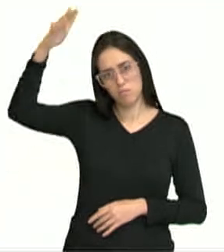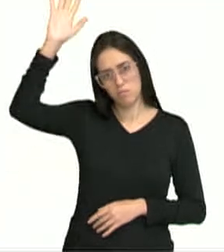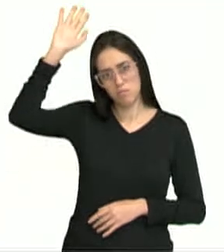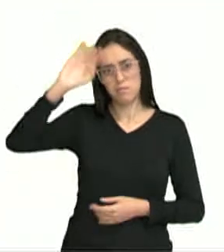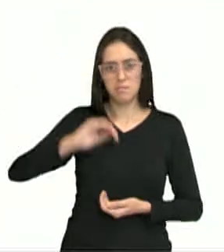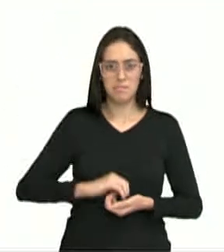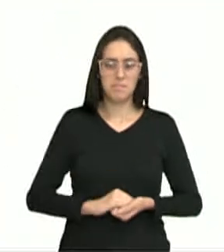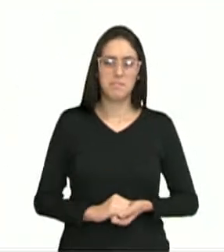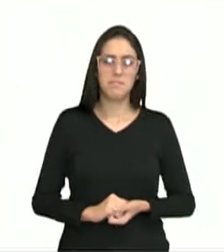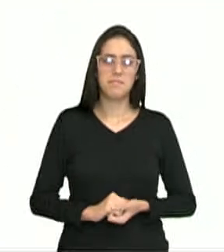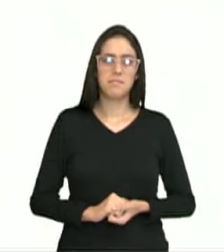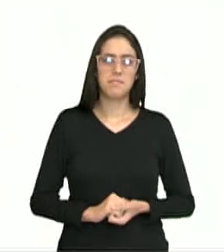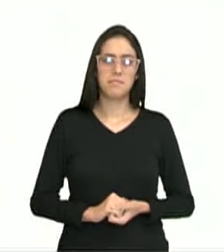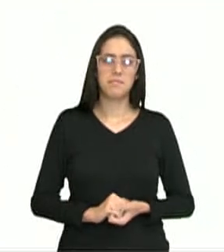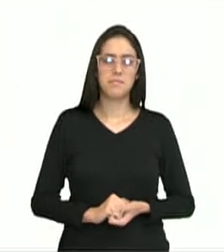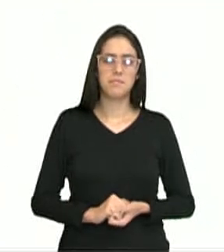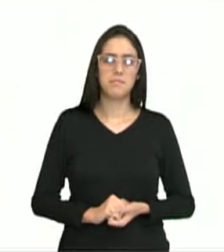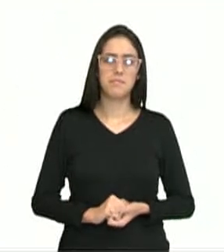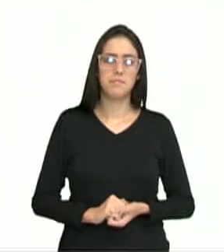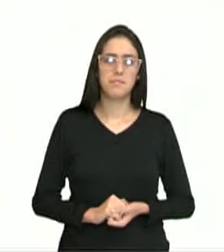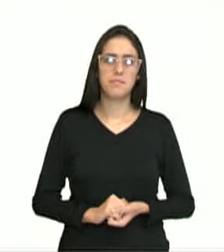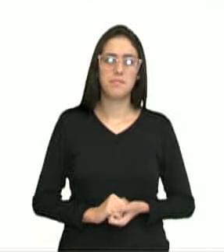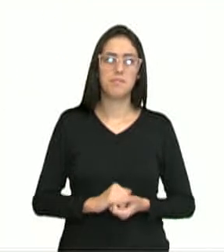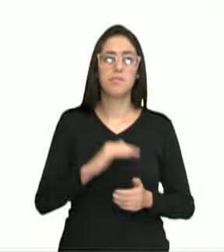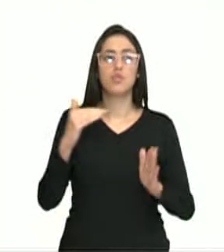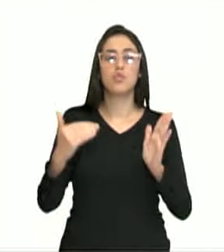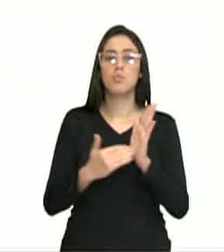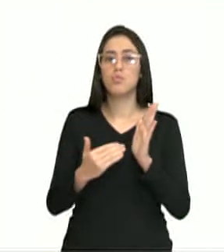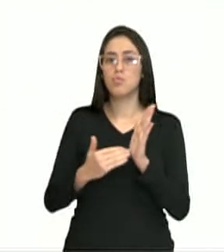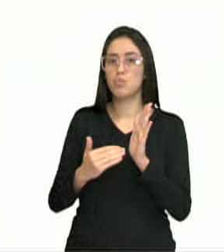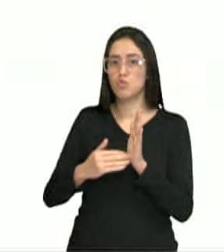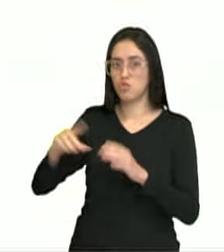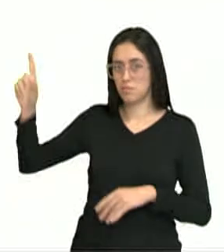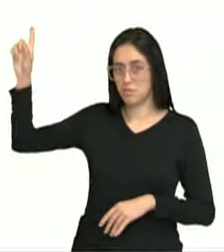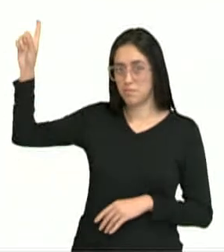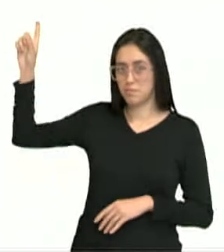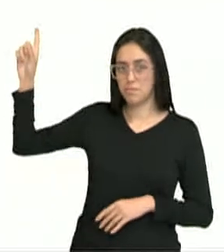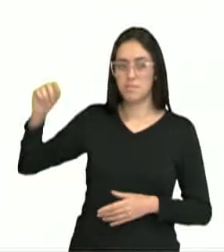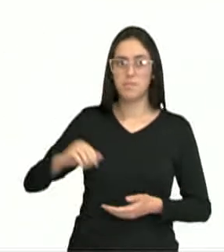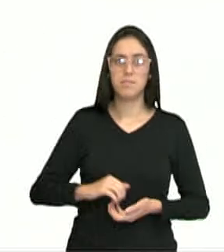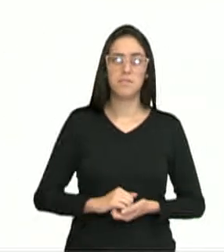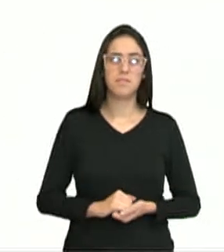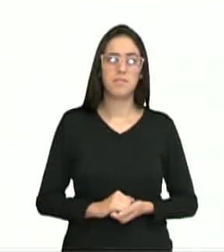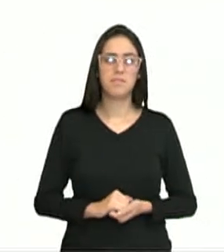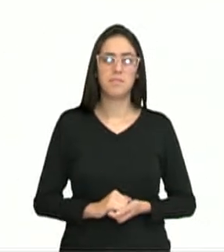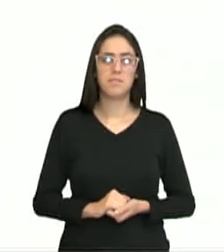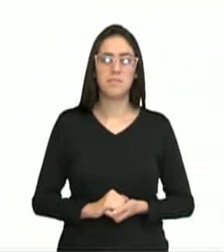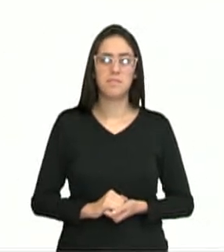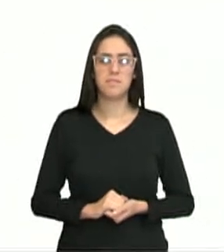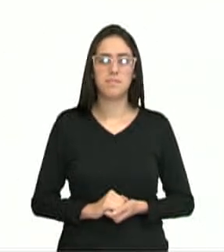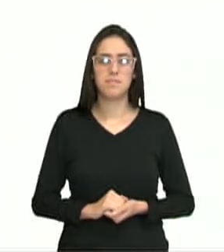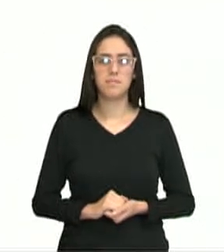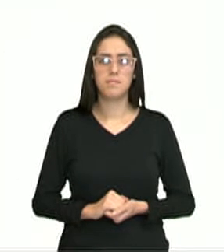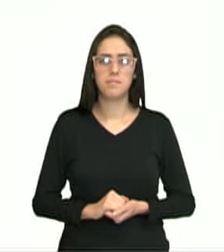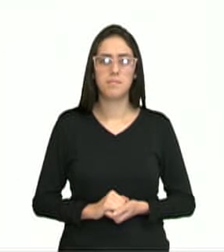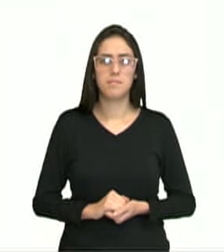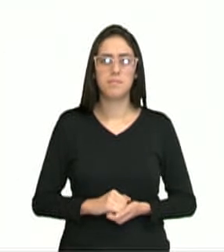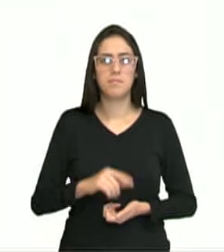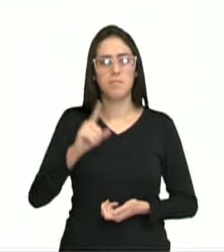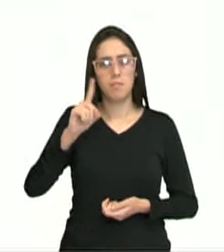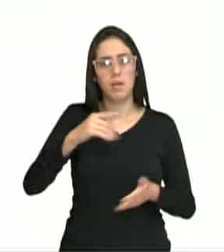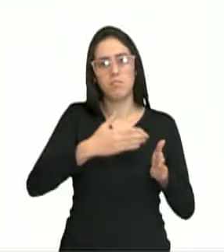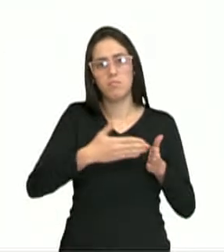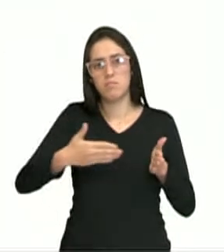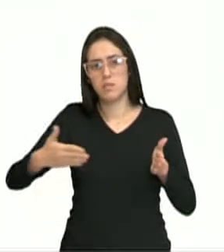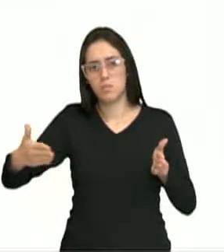quarto, quinto, tá? E a última, ordem, tá? A sequência justamente